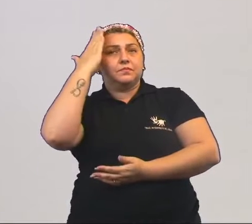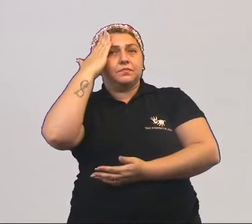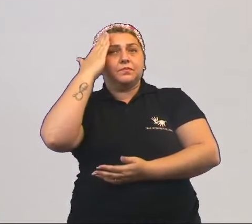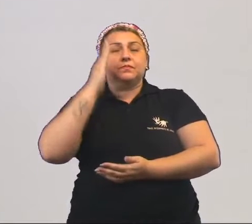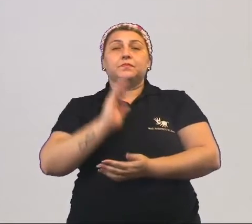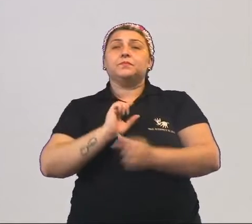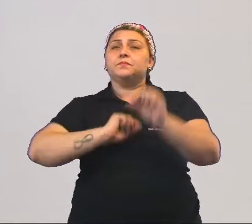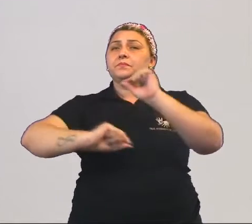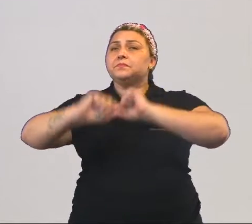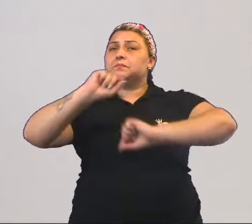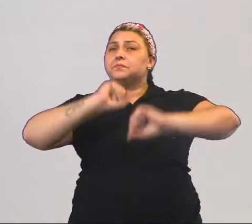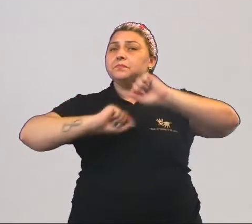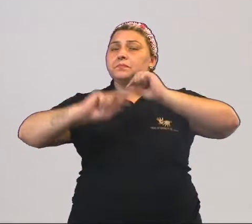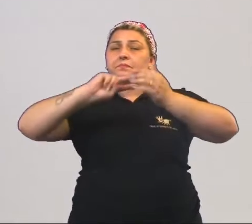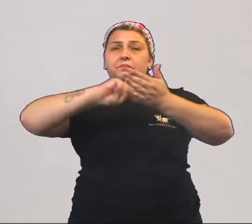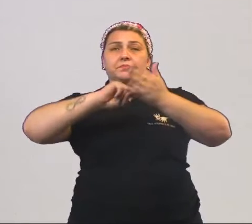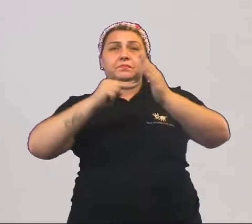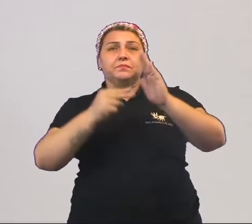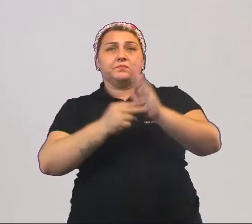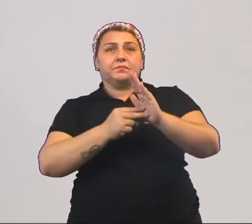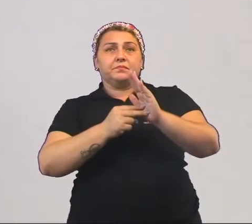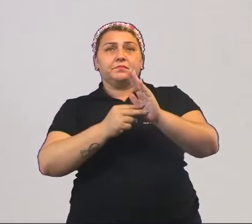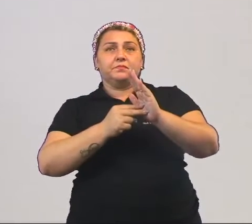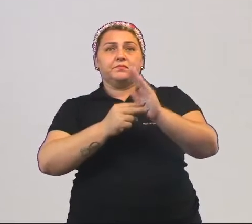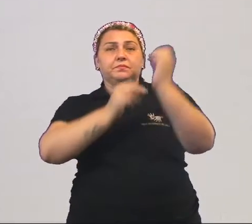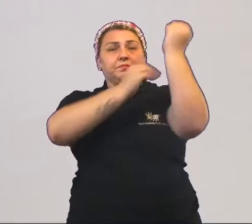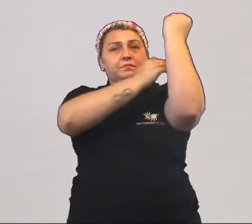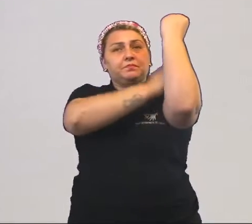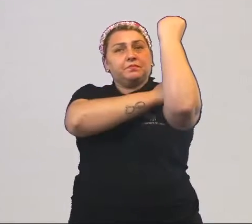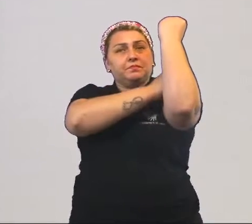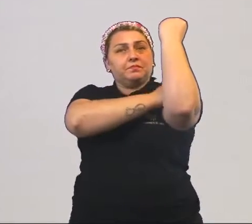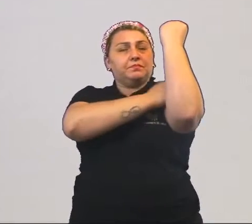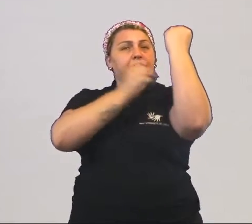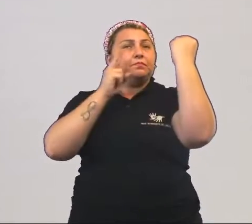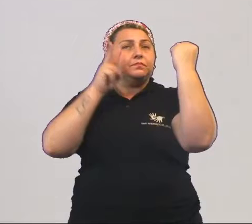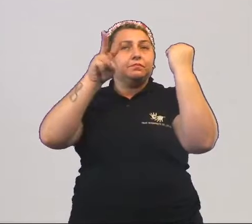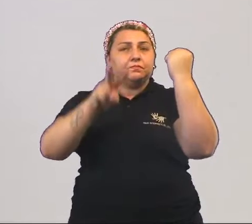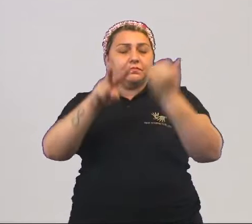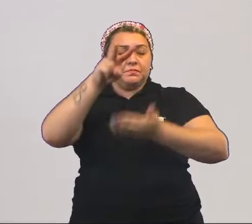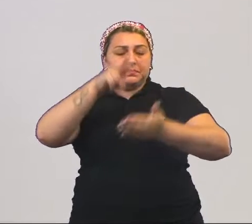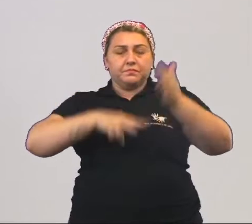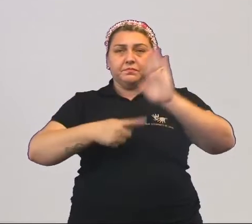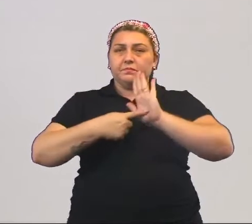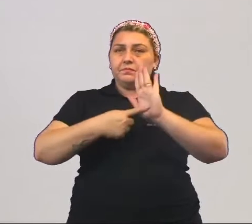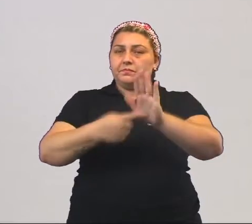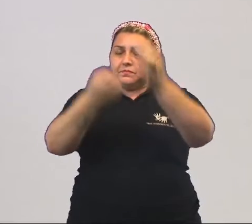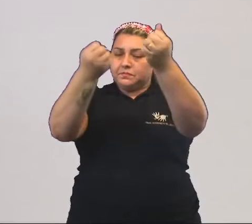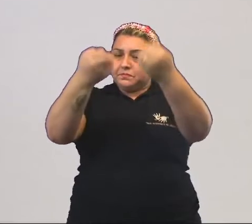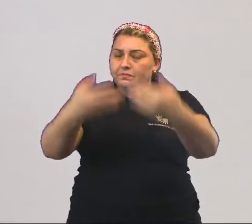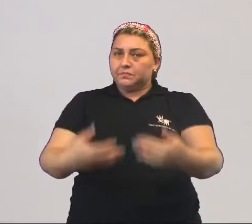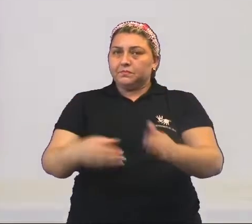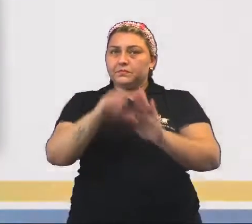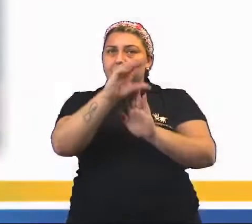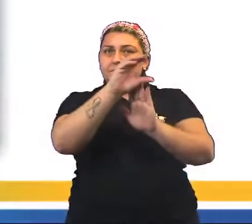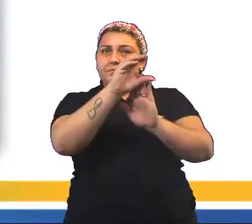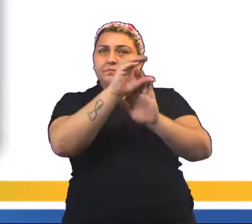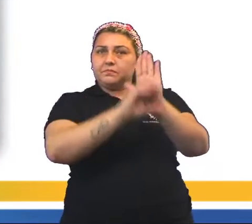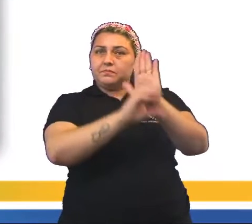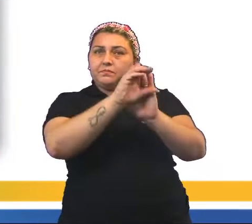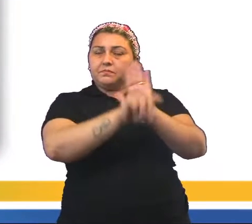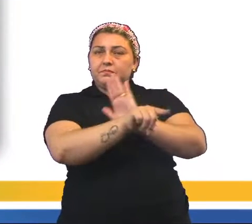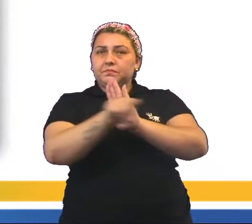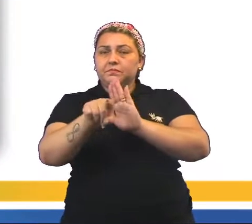compreendendo o que é que se trata o feminismo. Visualize em tela que eu estarei apresentando e explicando um conceito a